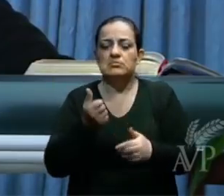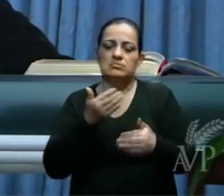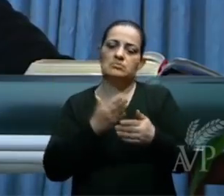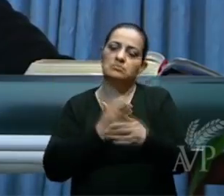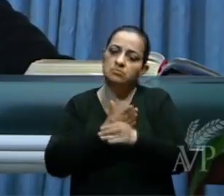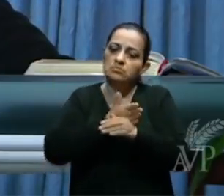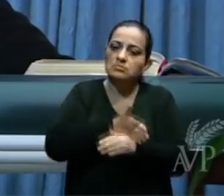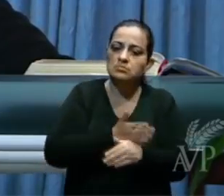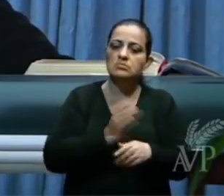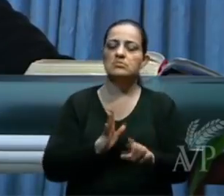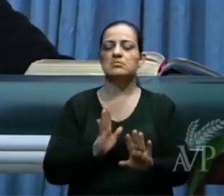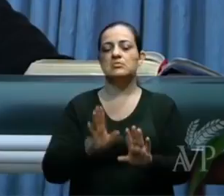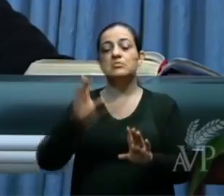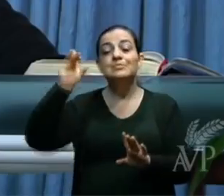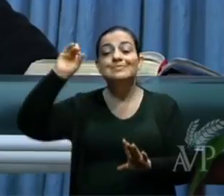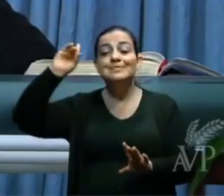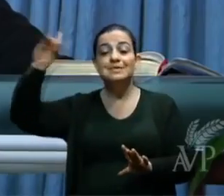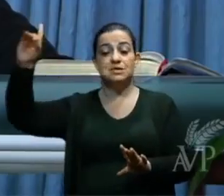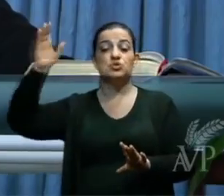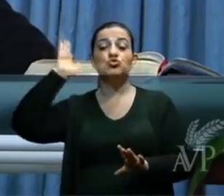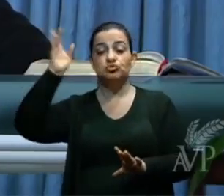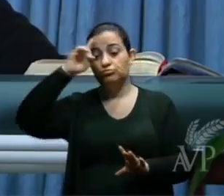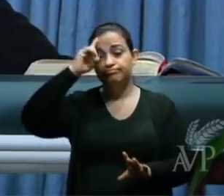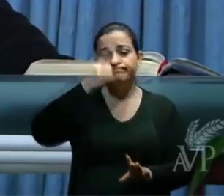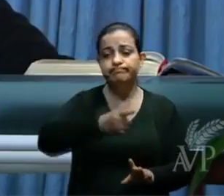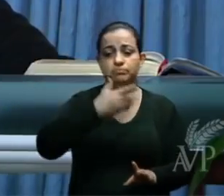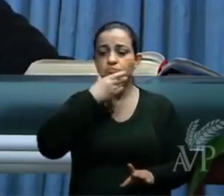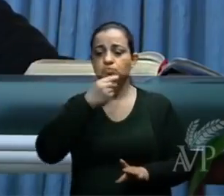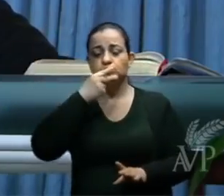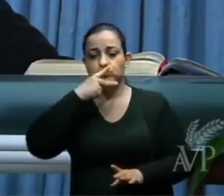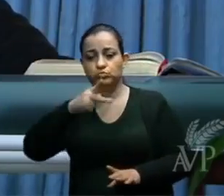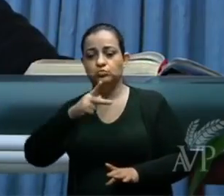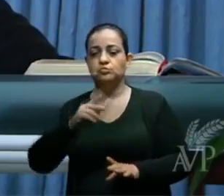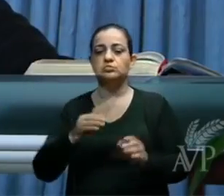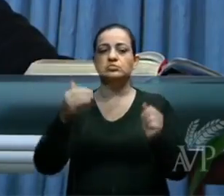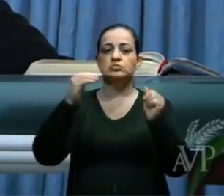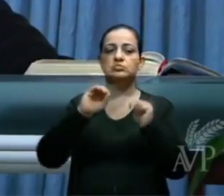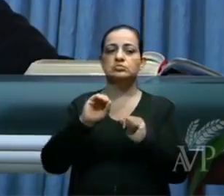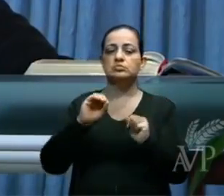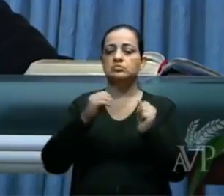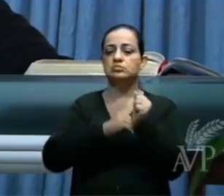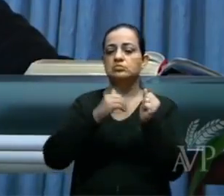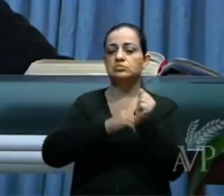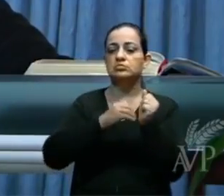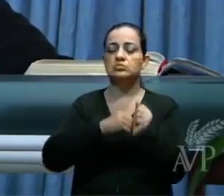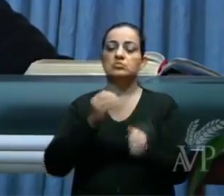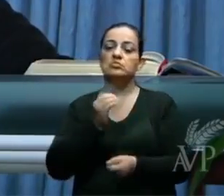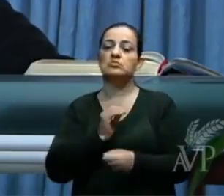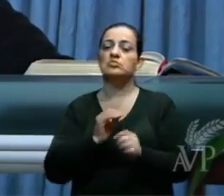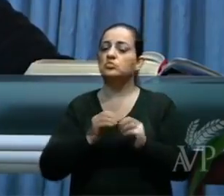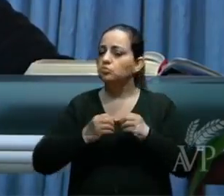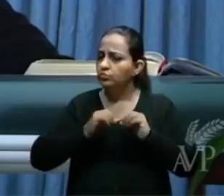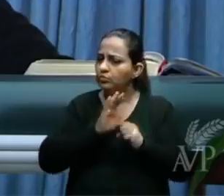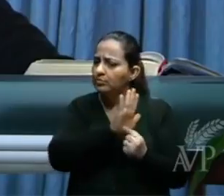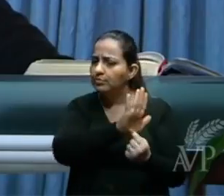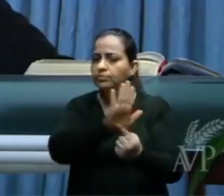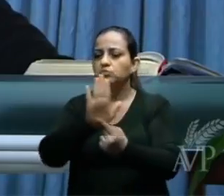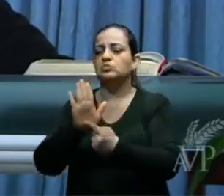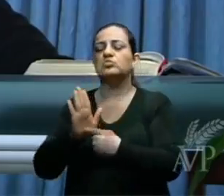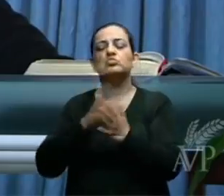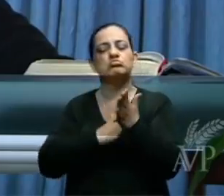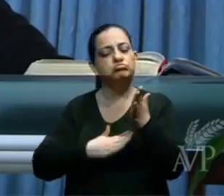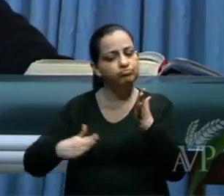por que deus enviou o profeta de deus revelou os mistérios de deus